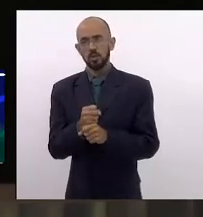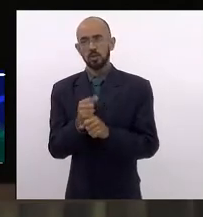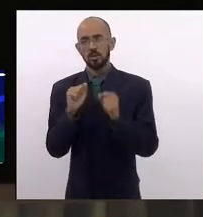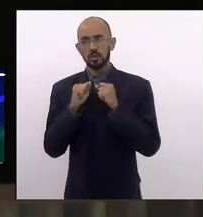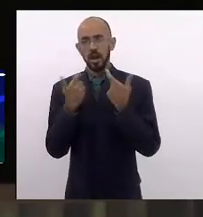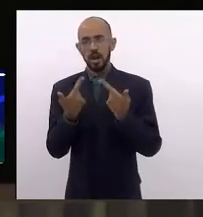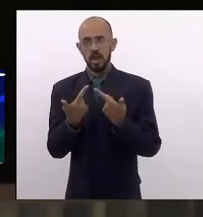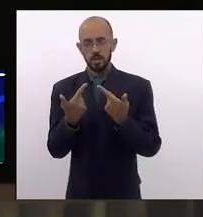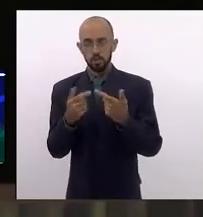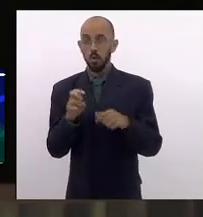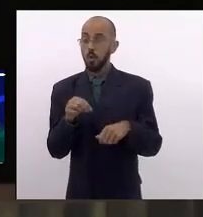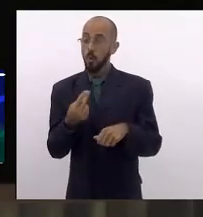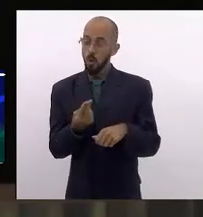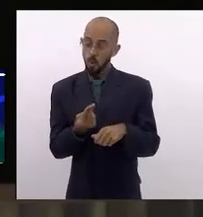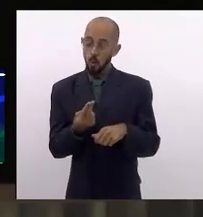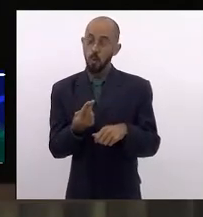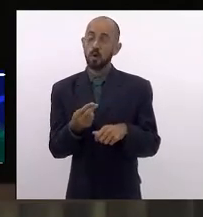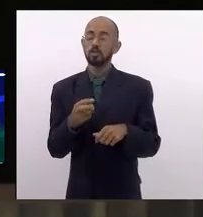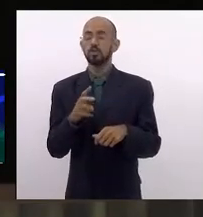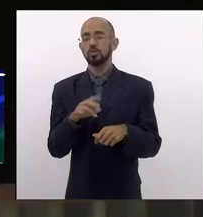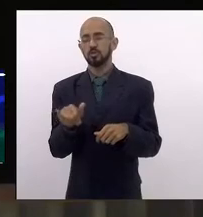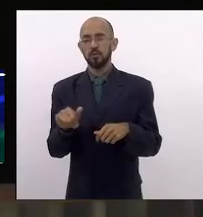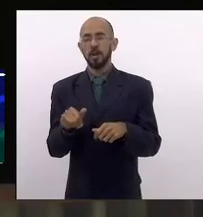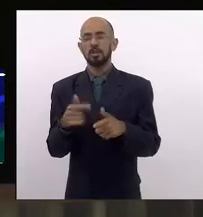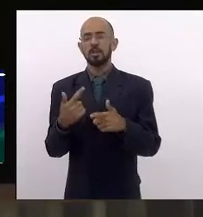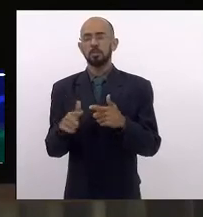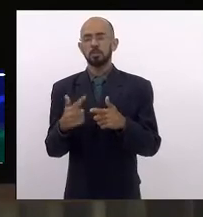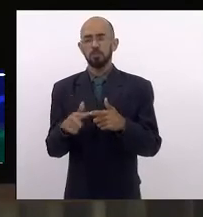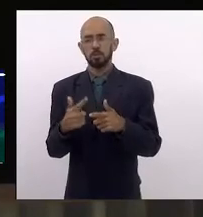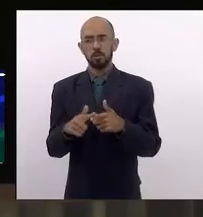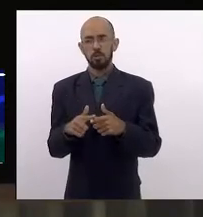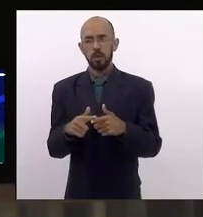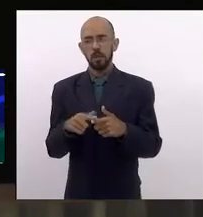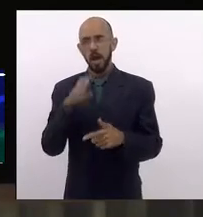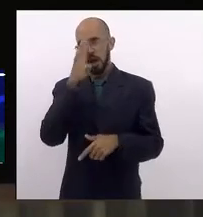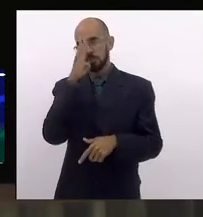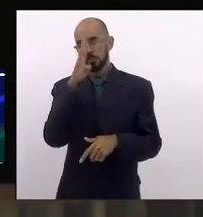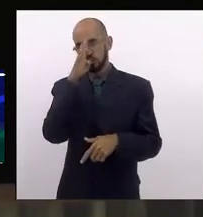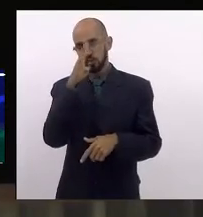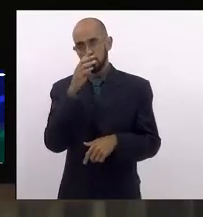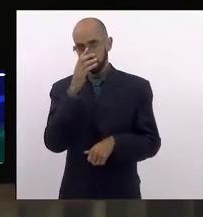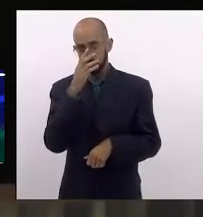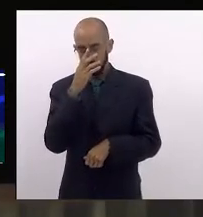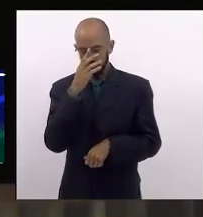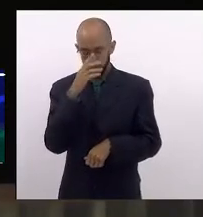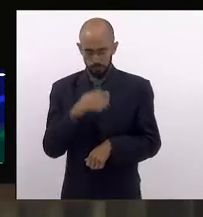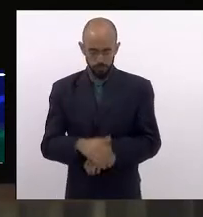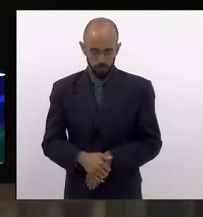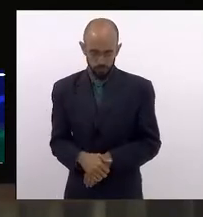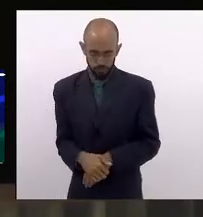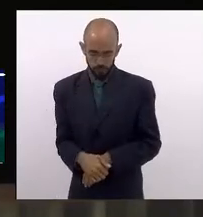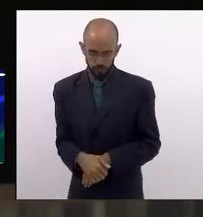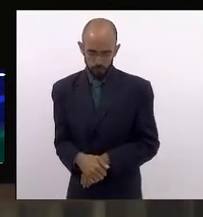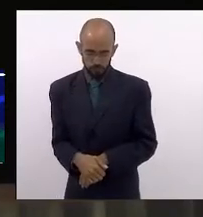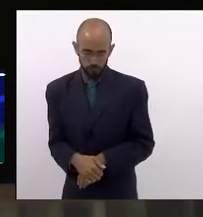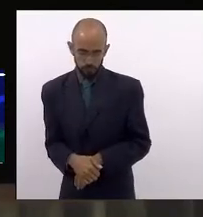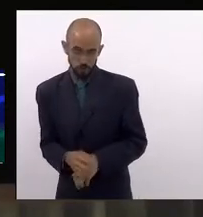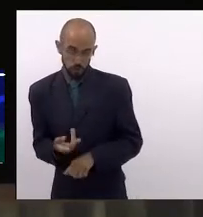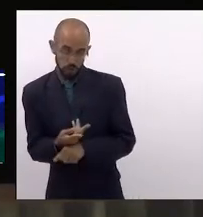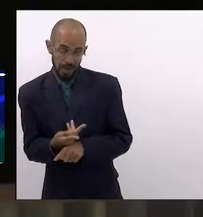sob pena de incorrer lá em coerência absurda cá só um